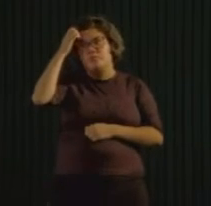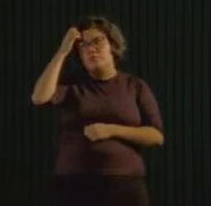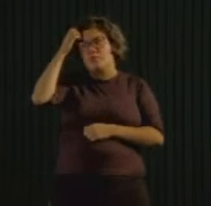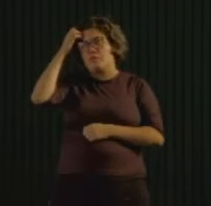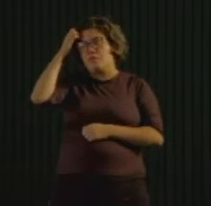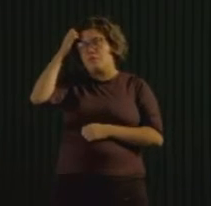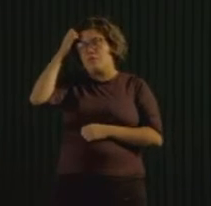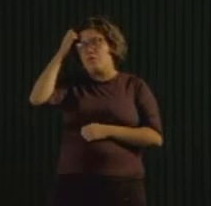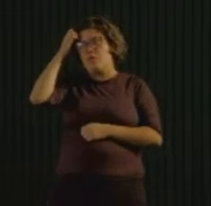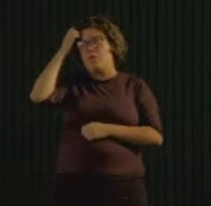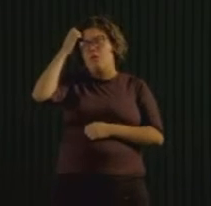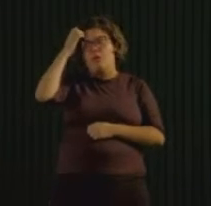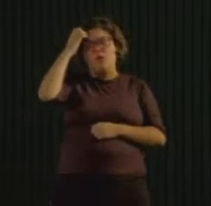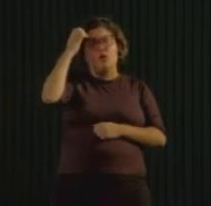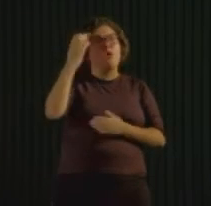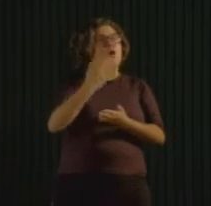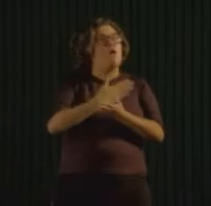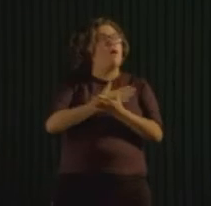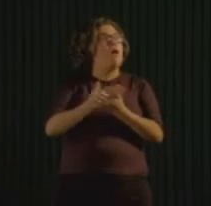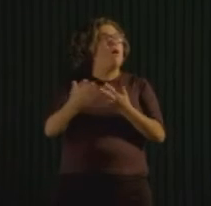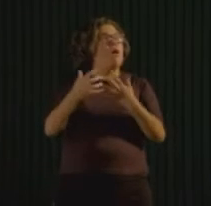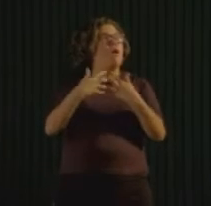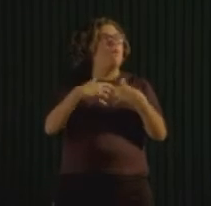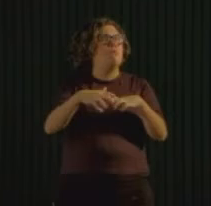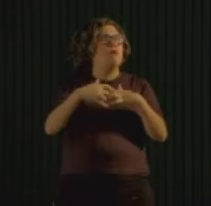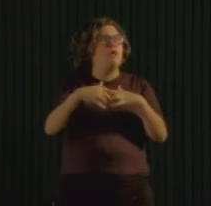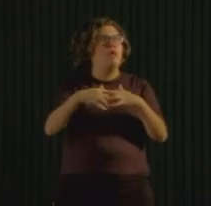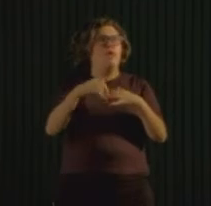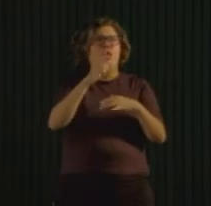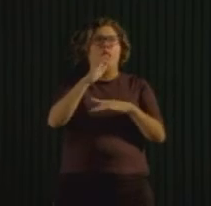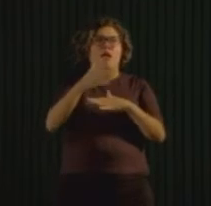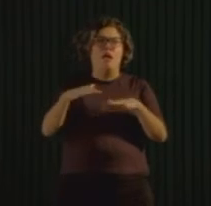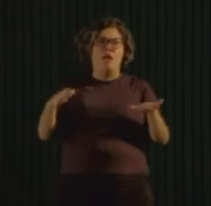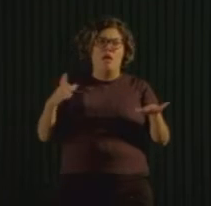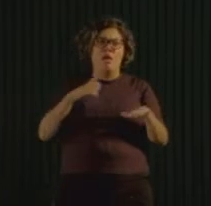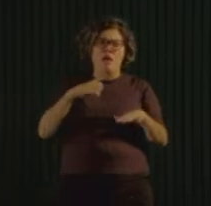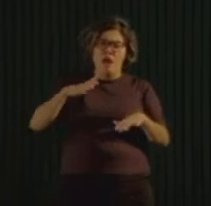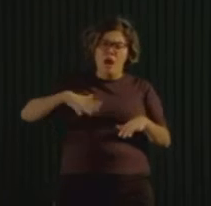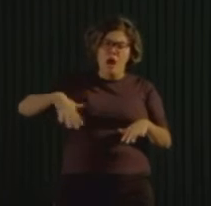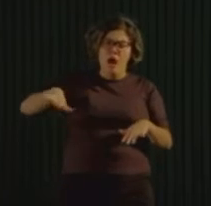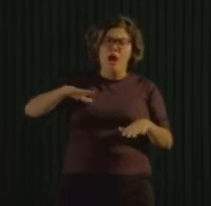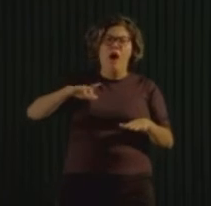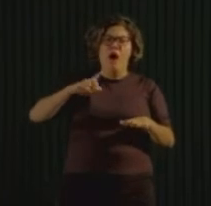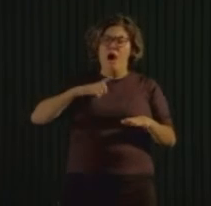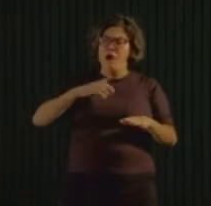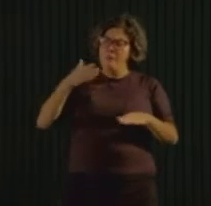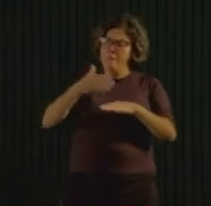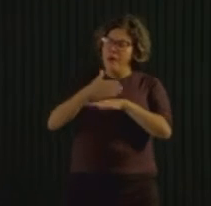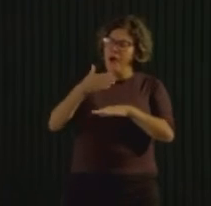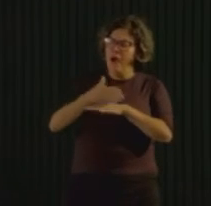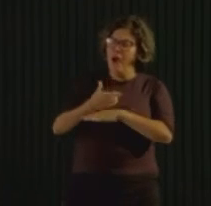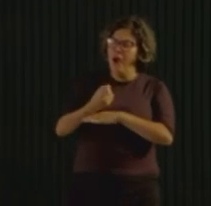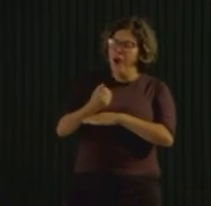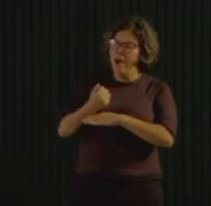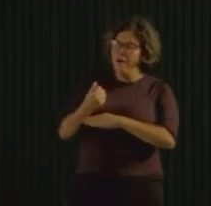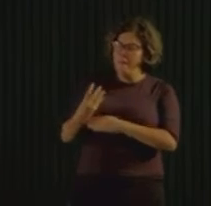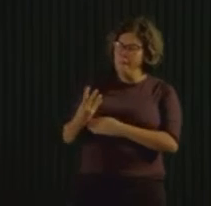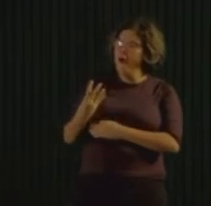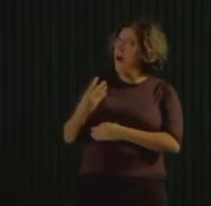Eu me envolvi muito mais em pensar a questão da poluição do oceano, do passivo ambiental que é o plástico do oceano, participando de uma